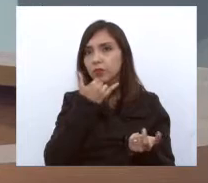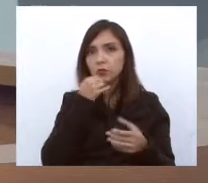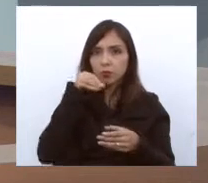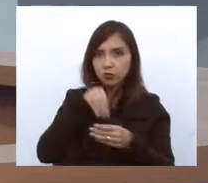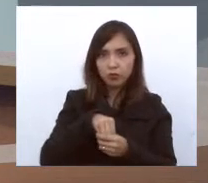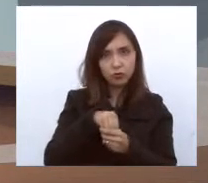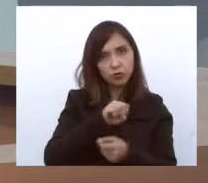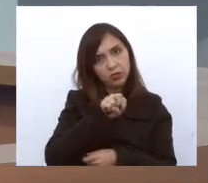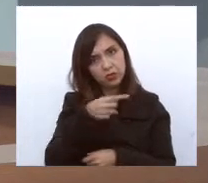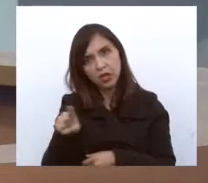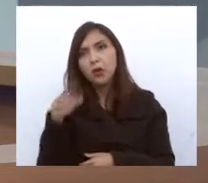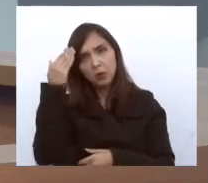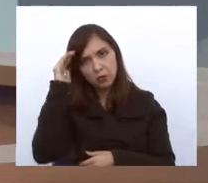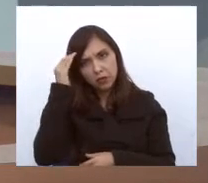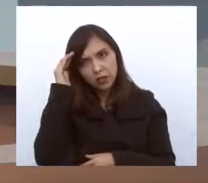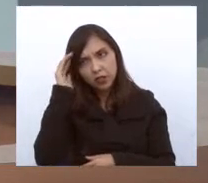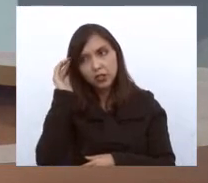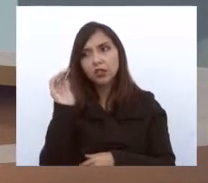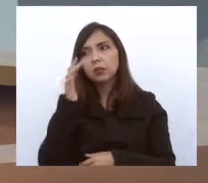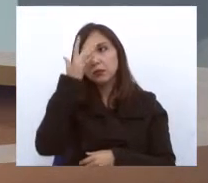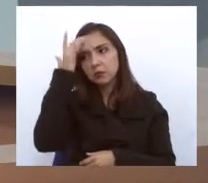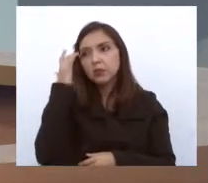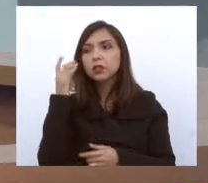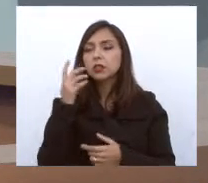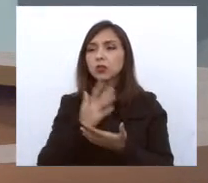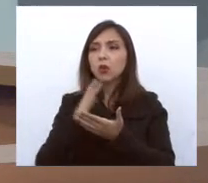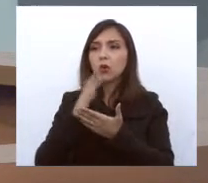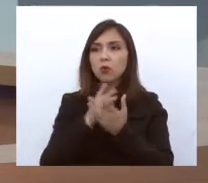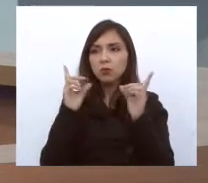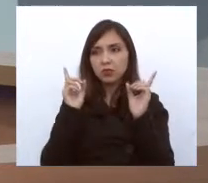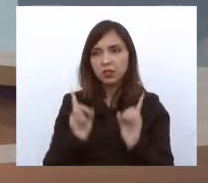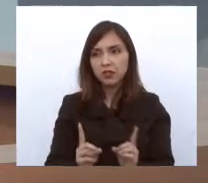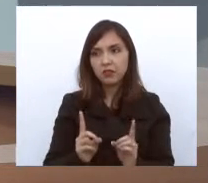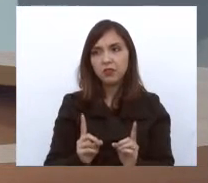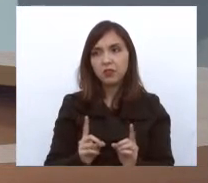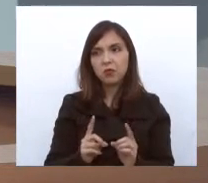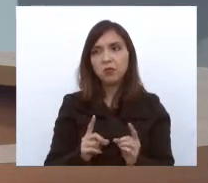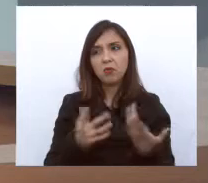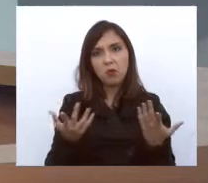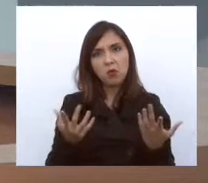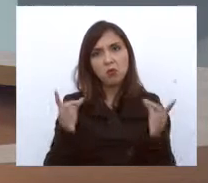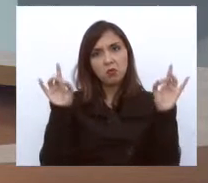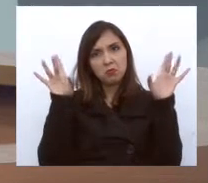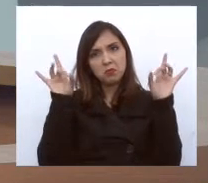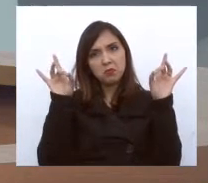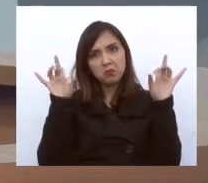votado, eu até entendo que a pessoa portadora de deficiente não possa ter também